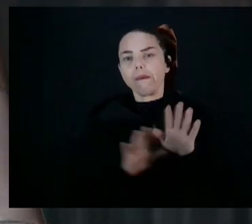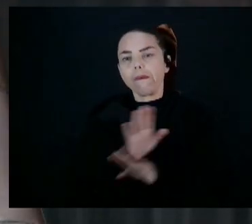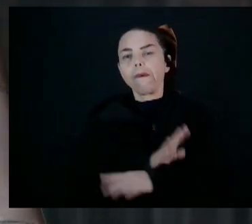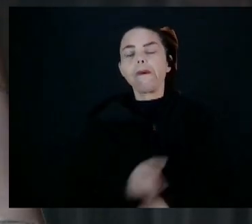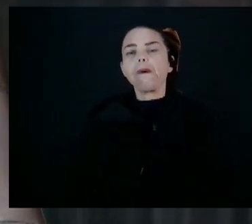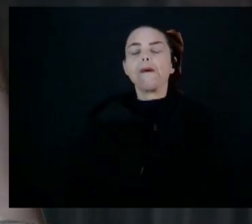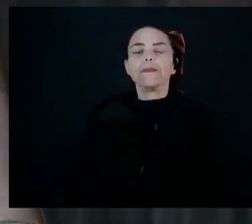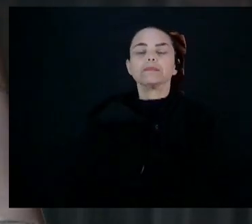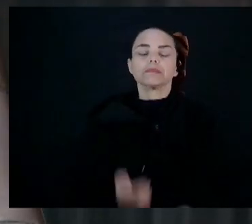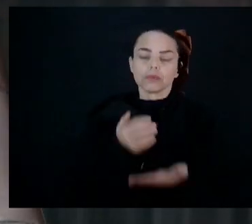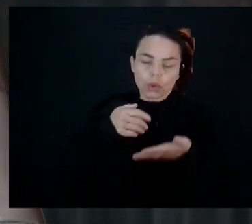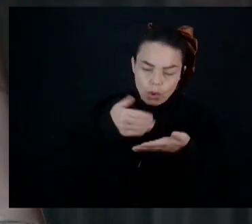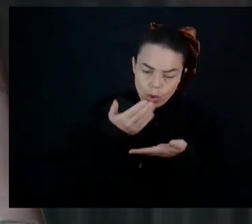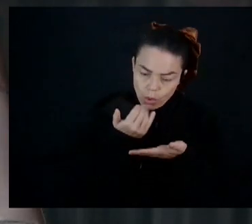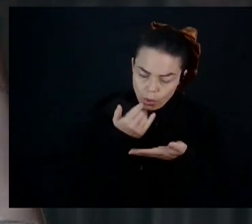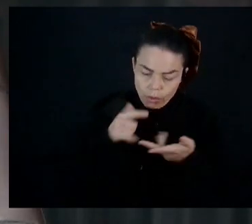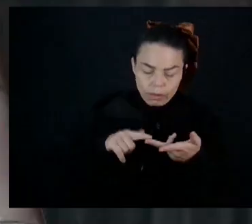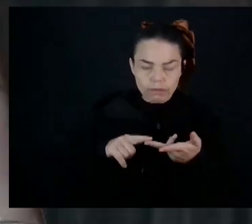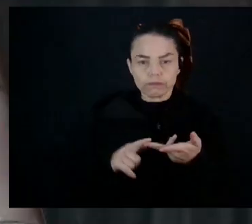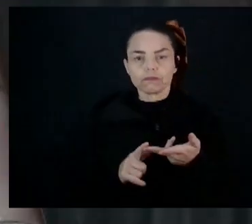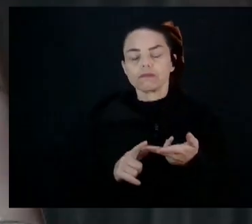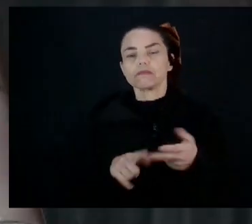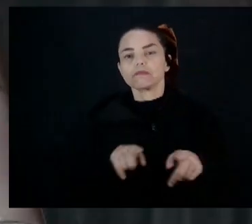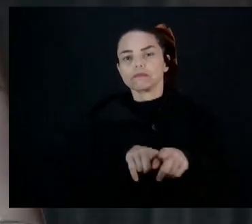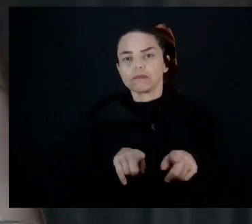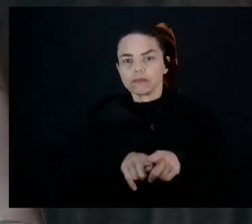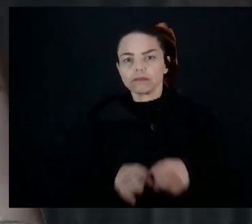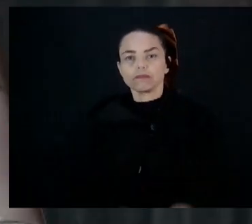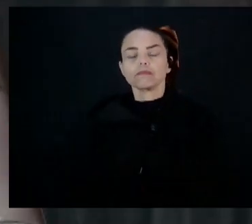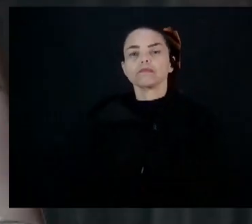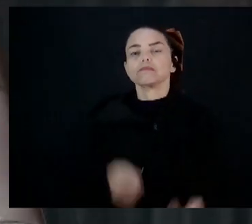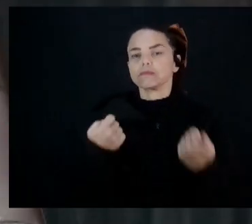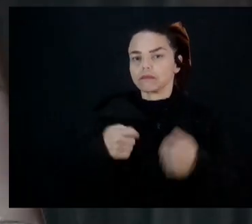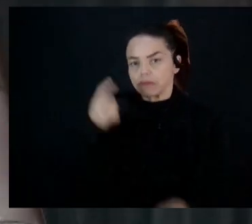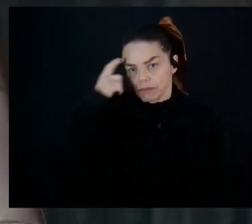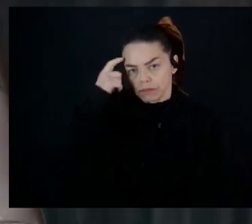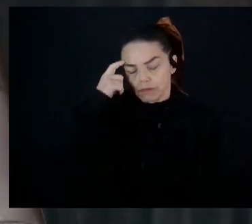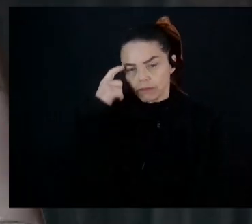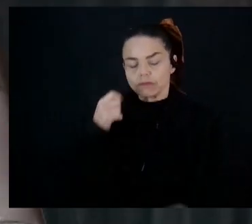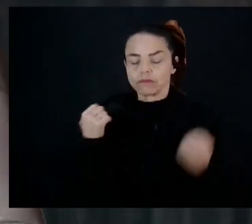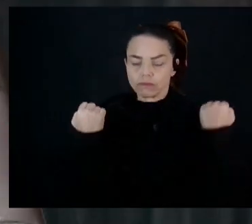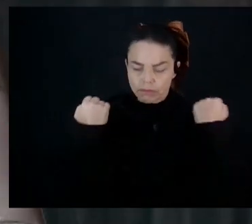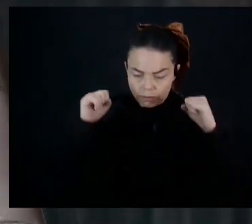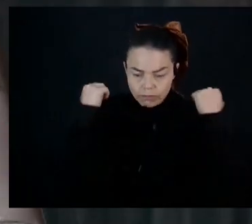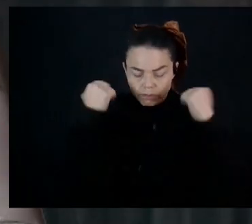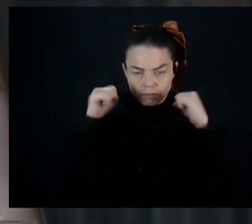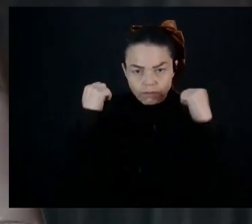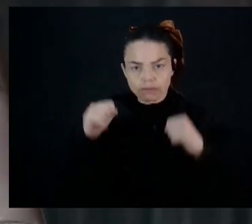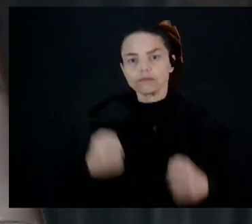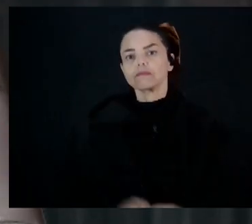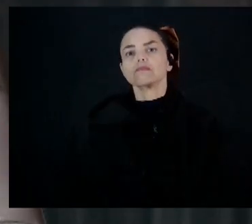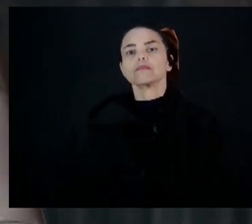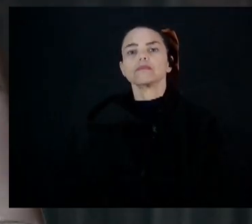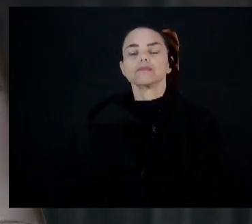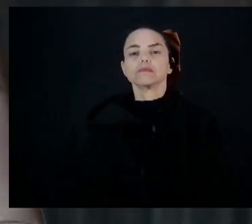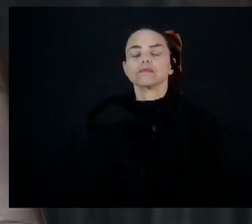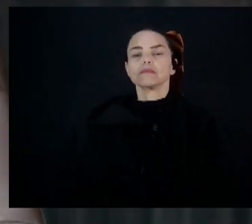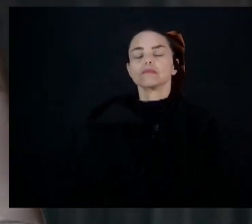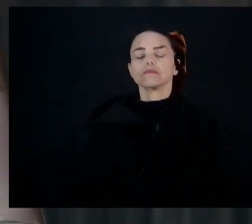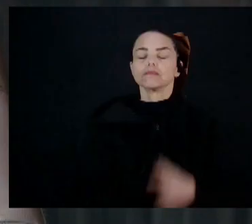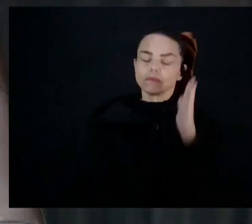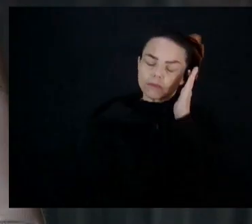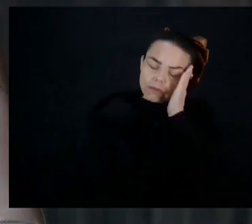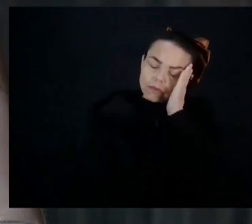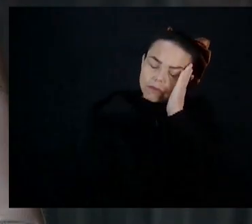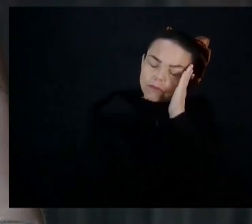alimentação, da mesma forma como eu penso, preciso fazer uma atividade física, o sono, ele tá ali, ele é